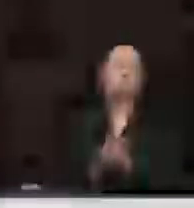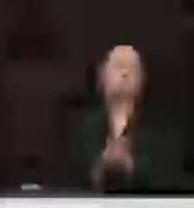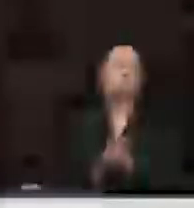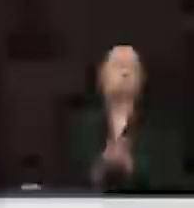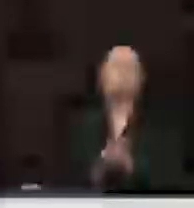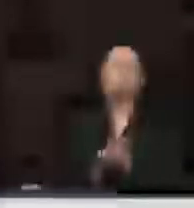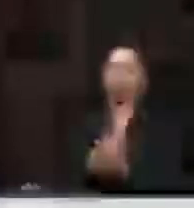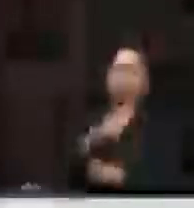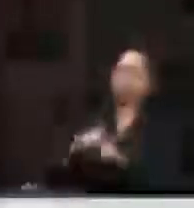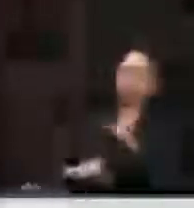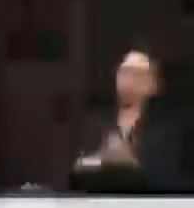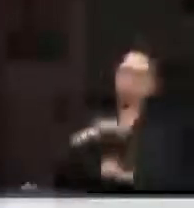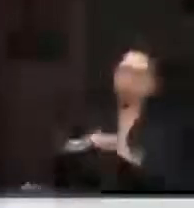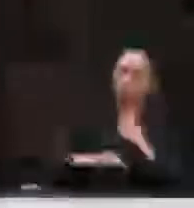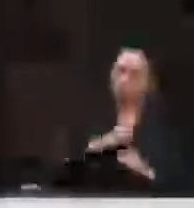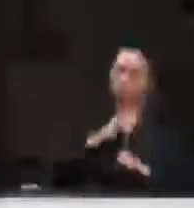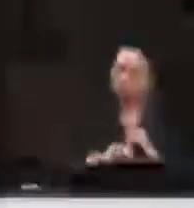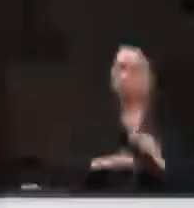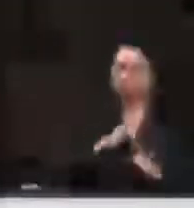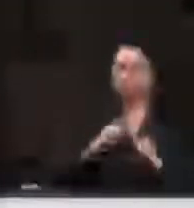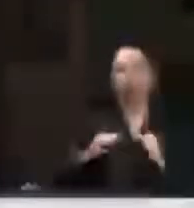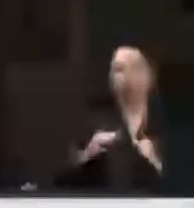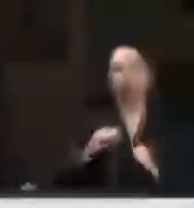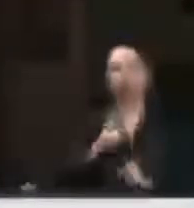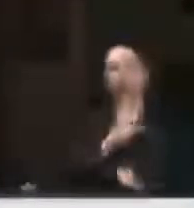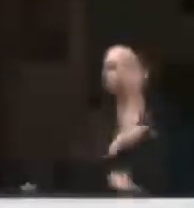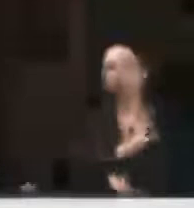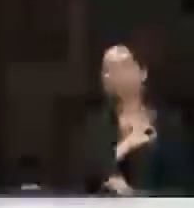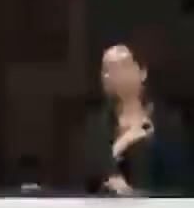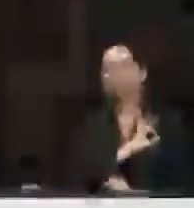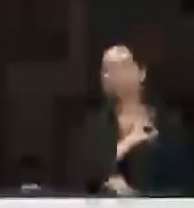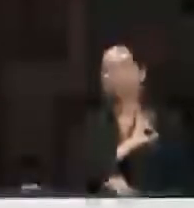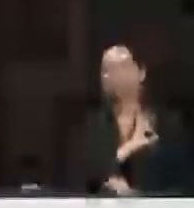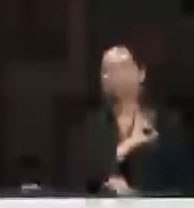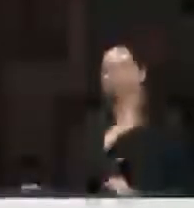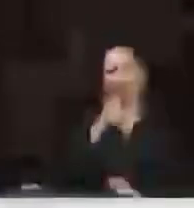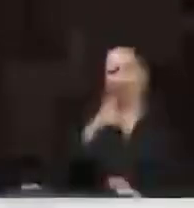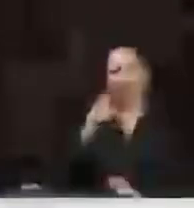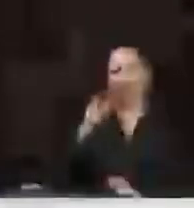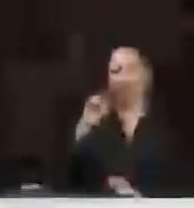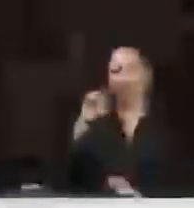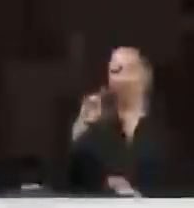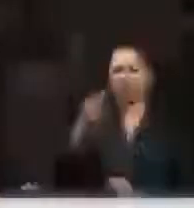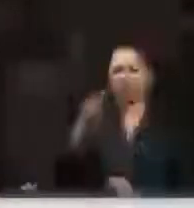no trabalho que vem sendo realizado pela Polícia Civil.